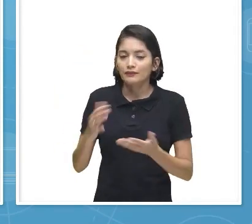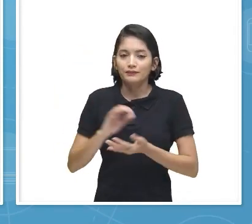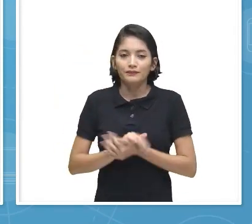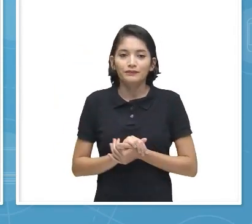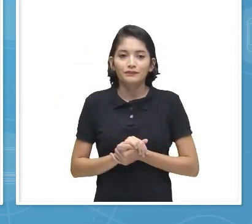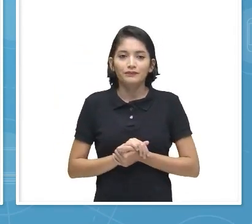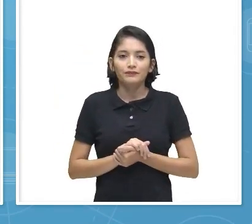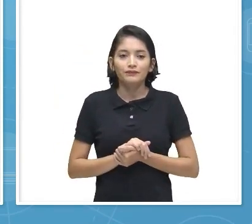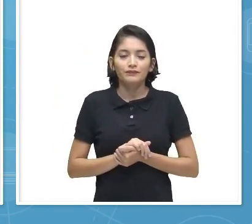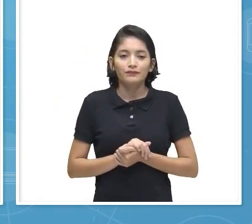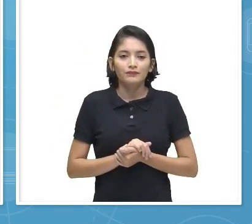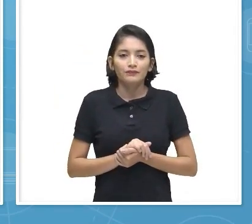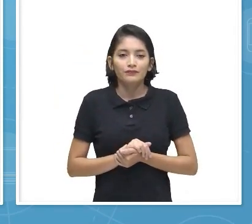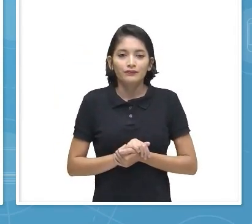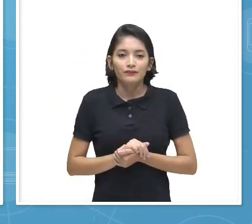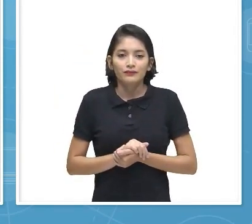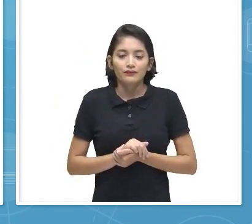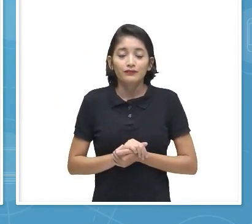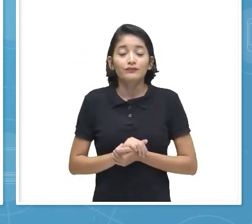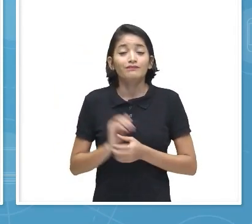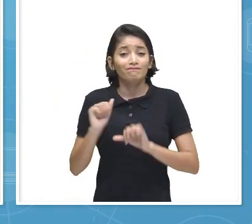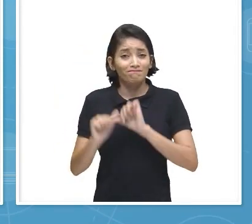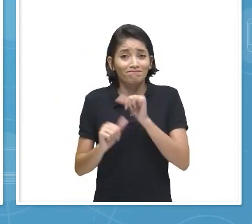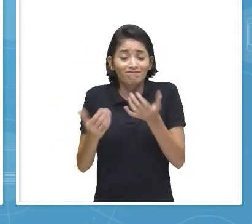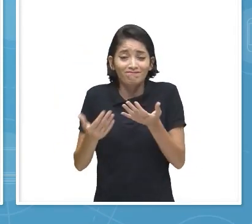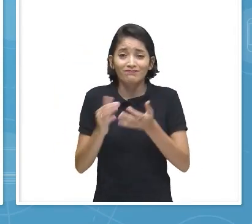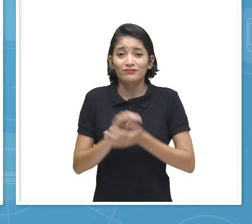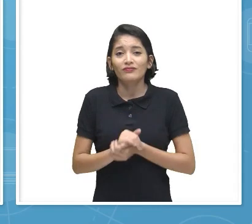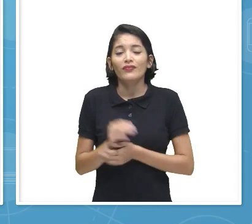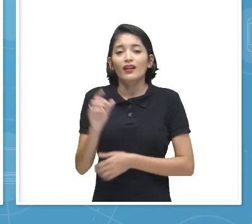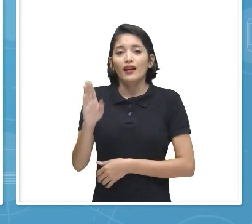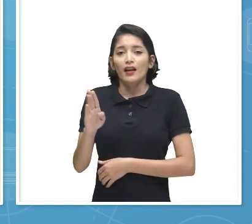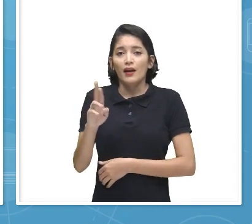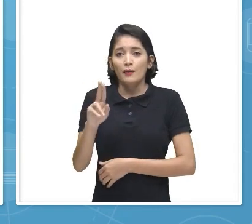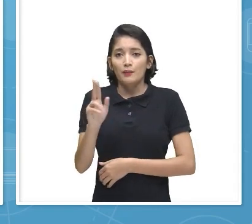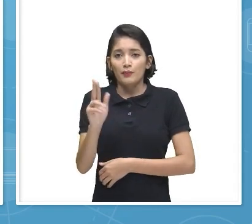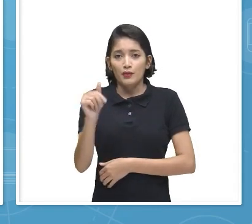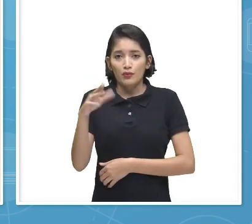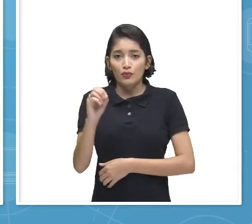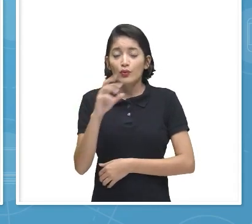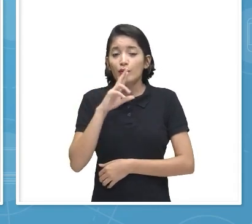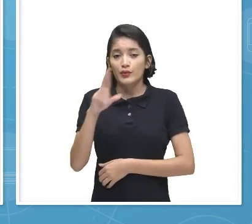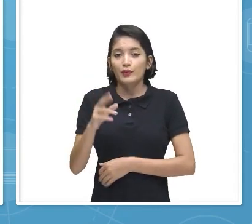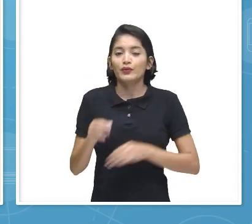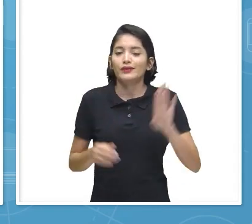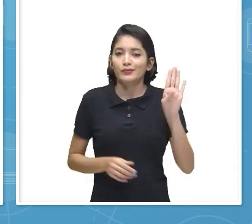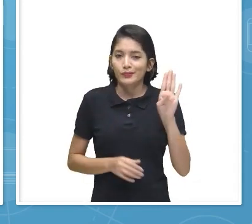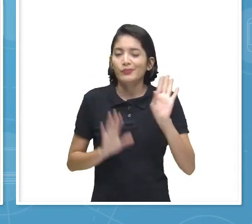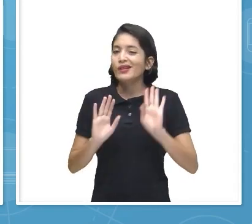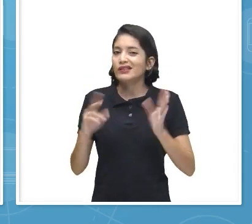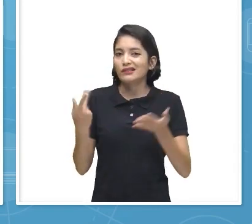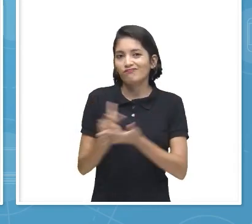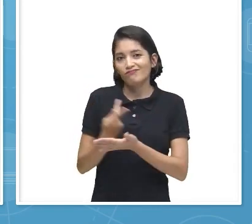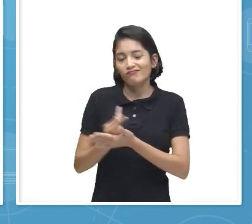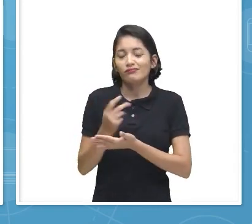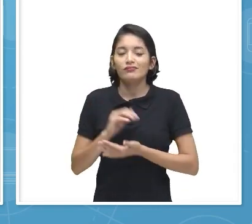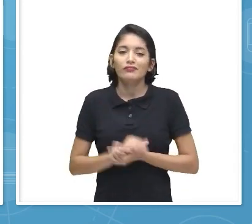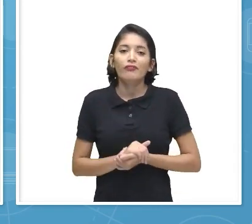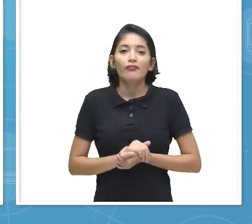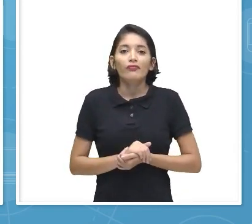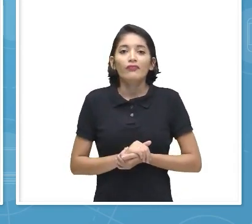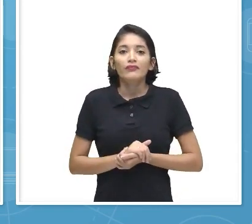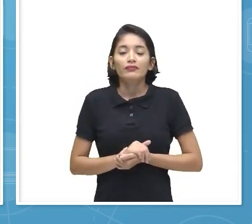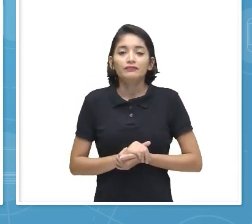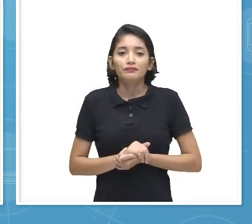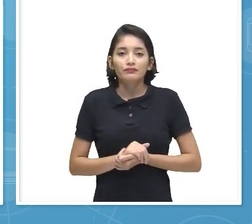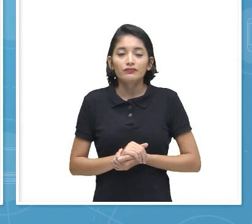Ixi, moveu tudo aqui. O Bruno, letra B, né? Mas o Bruno errou. Aí a gente tem